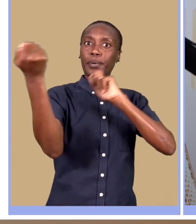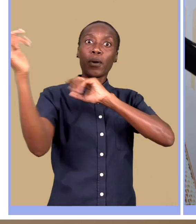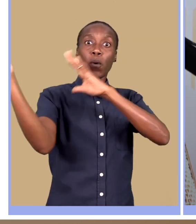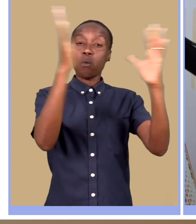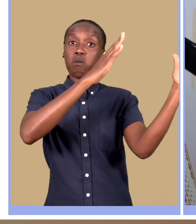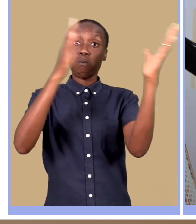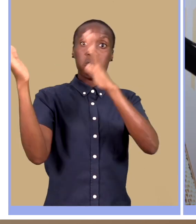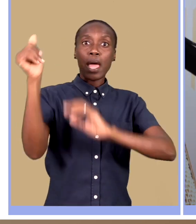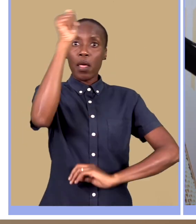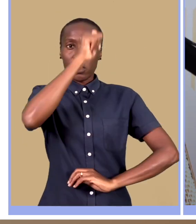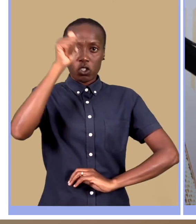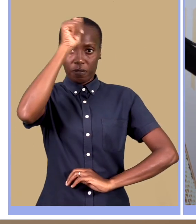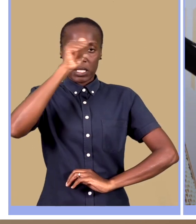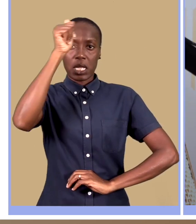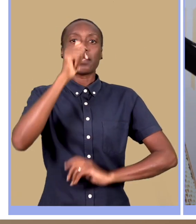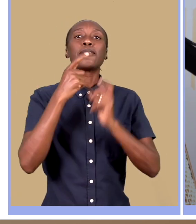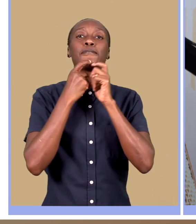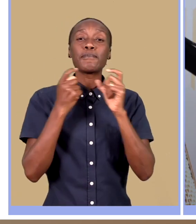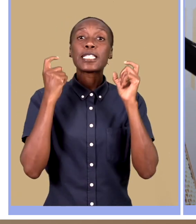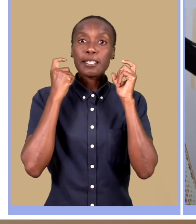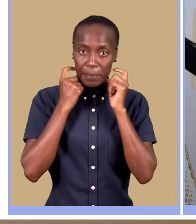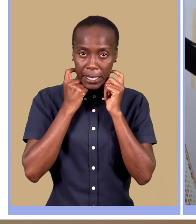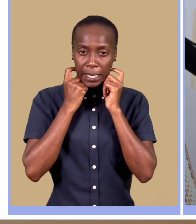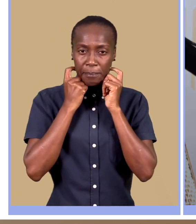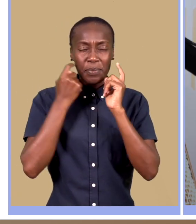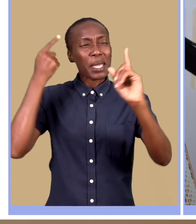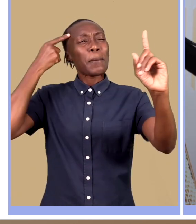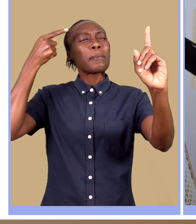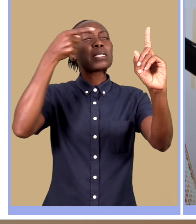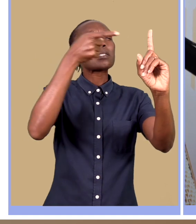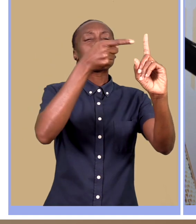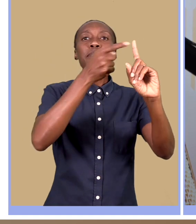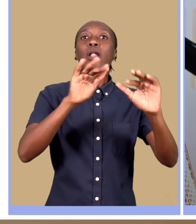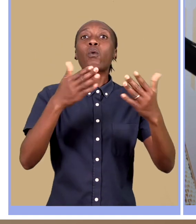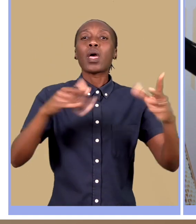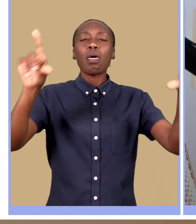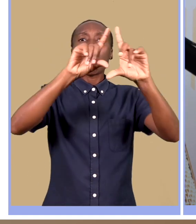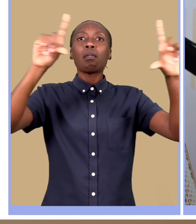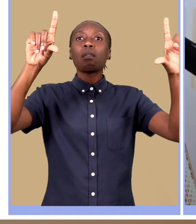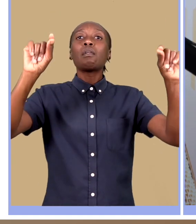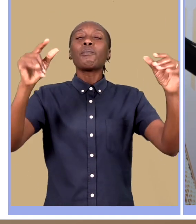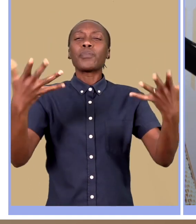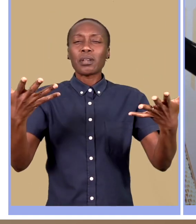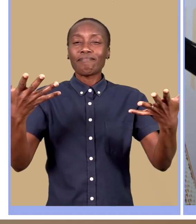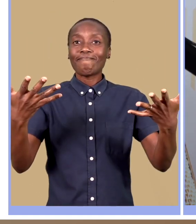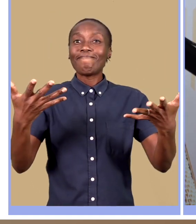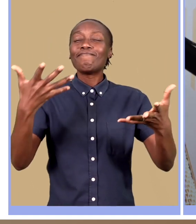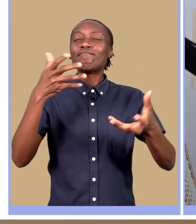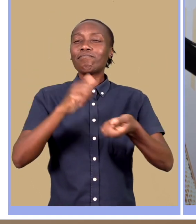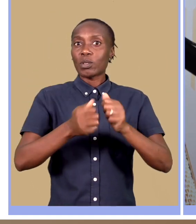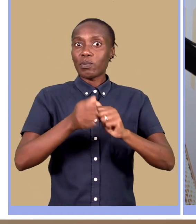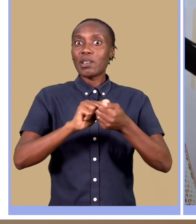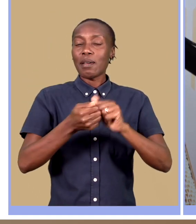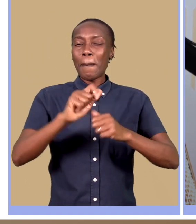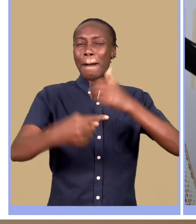na academia moçambicana. E apontou principalmente o tema da grande